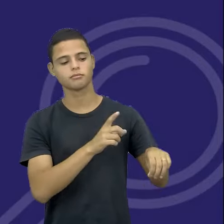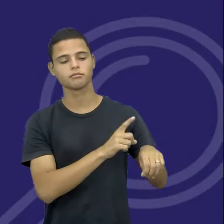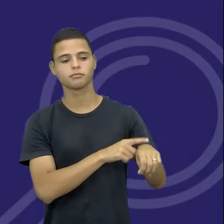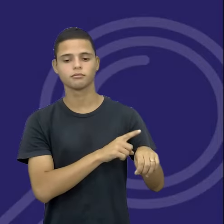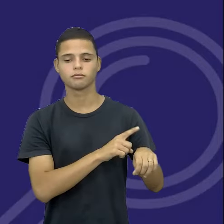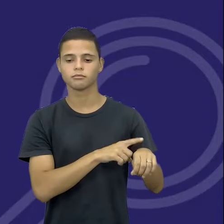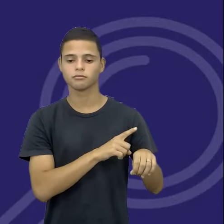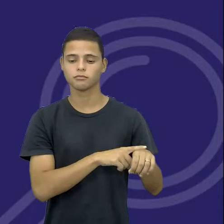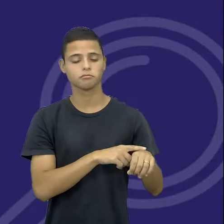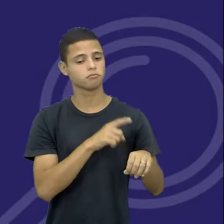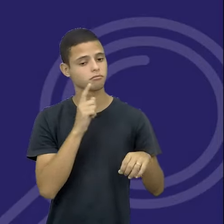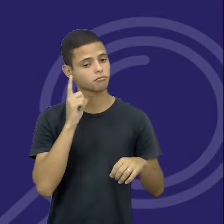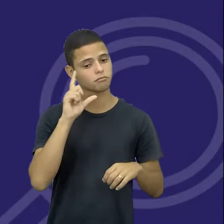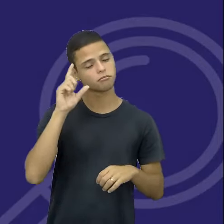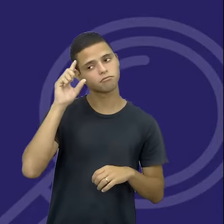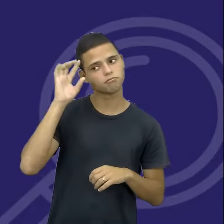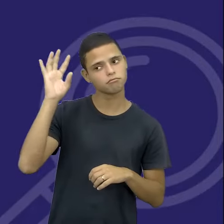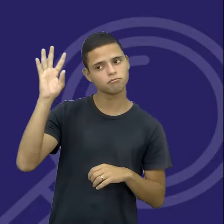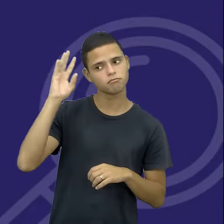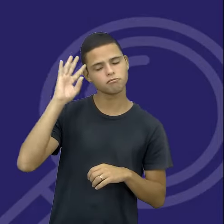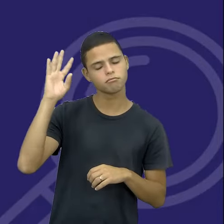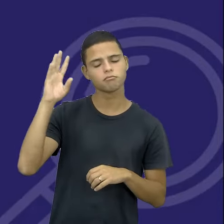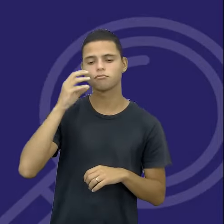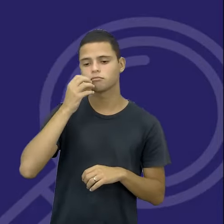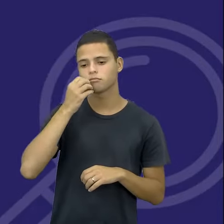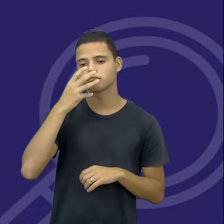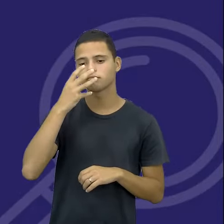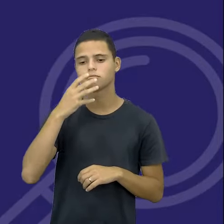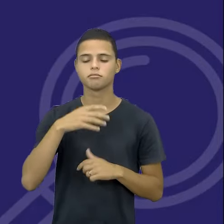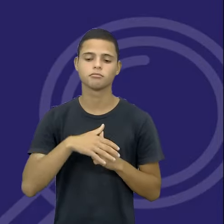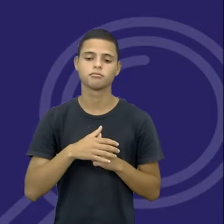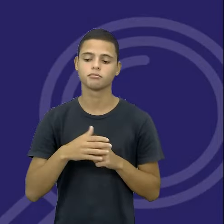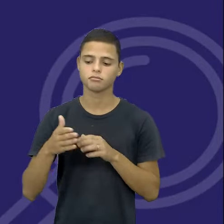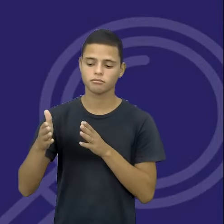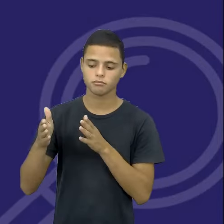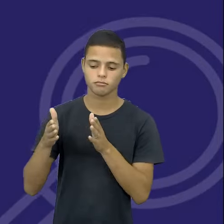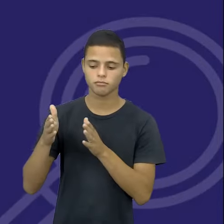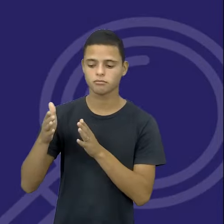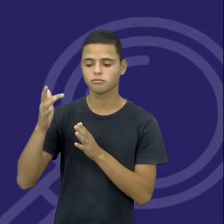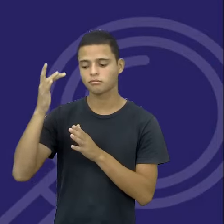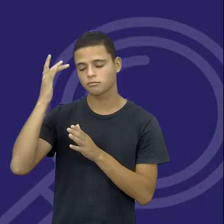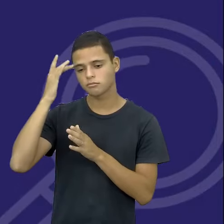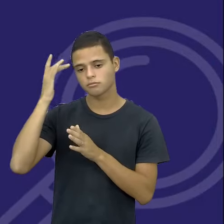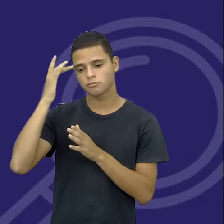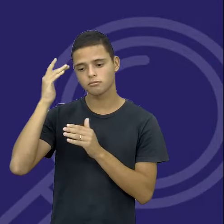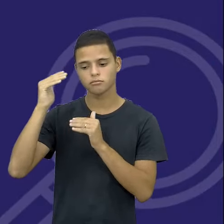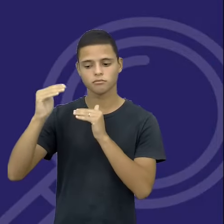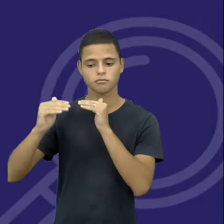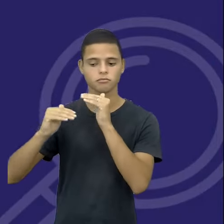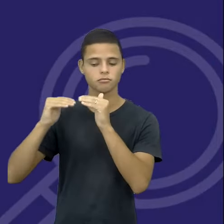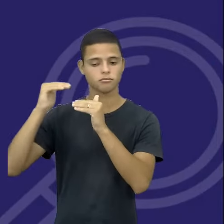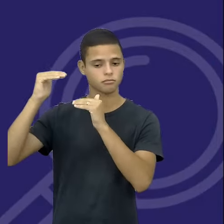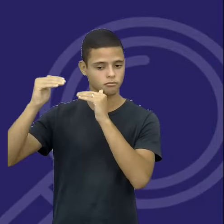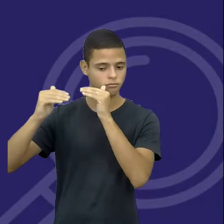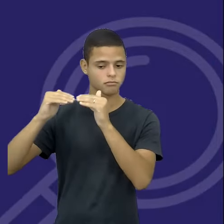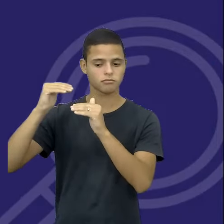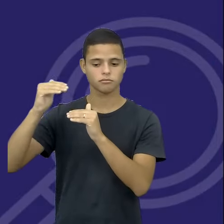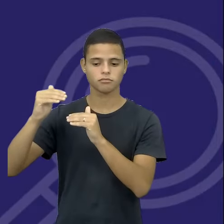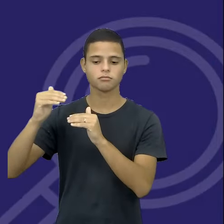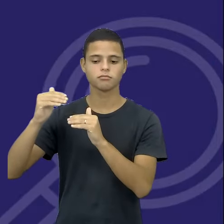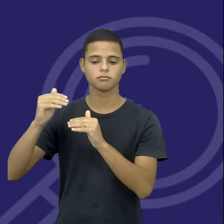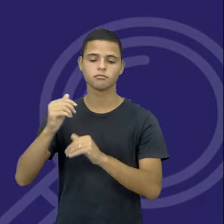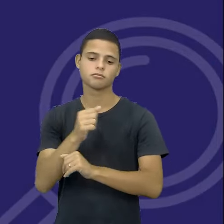aquele tempo de raciocínio do outro, aquele tempo do amadurecimento, né, do estudante, aquele tempo